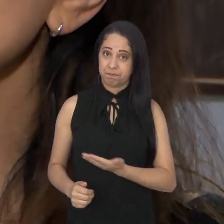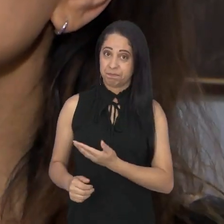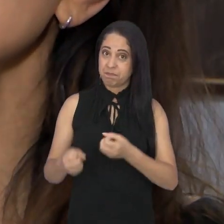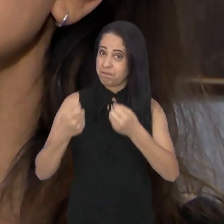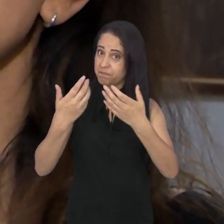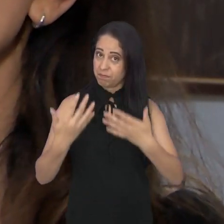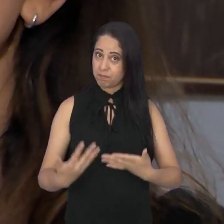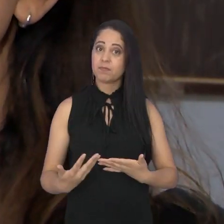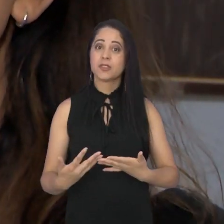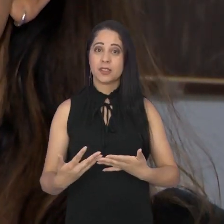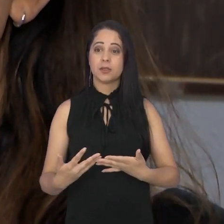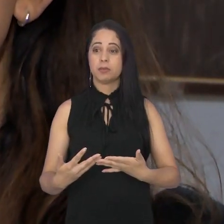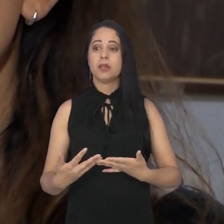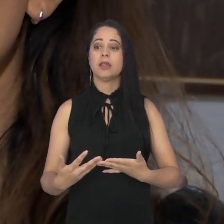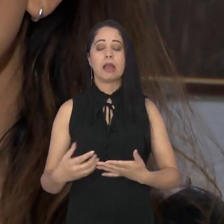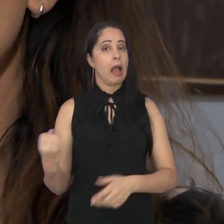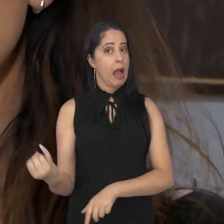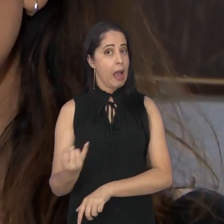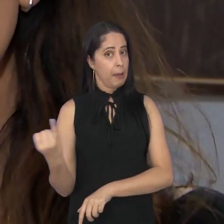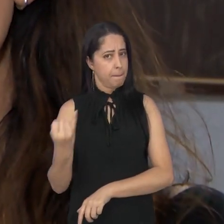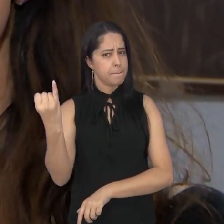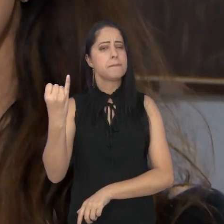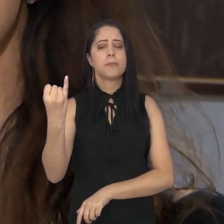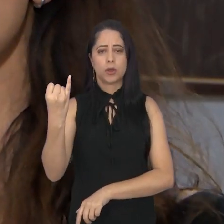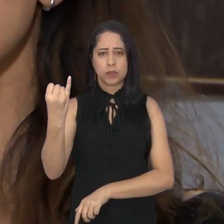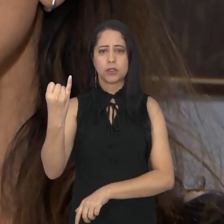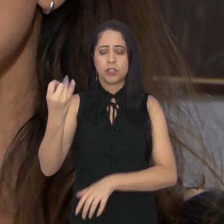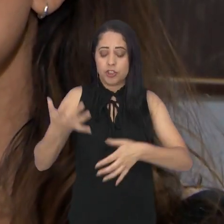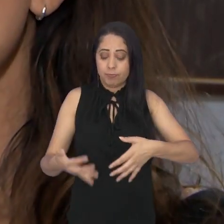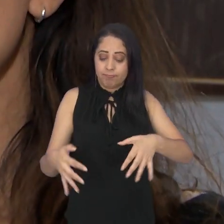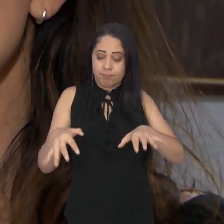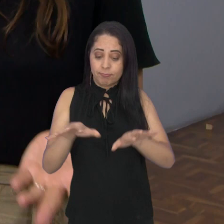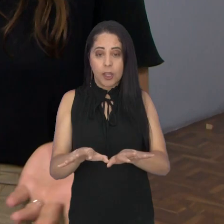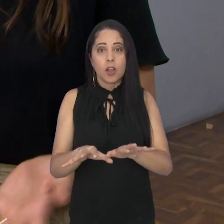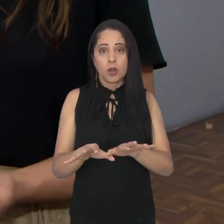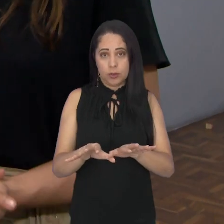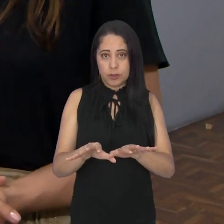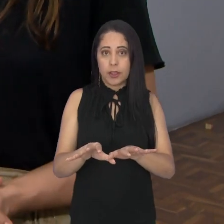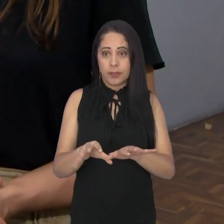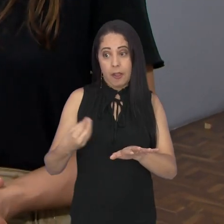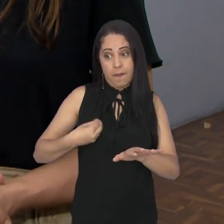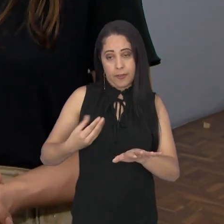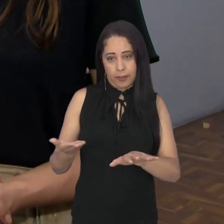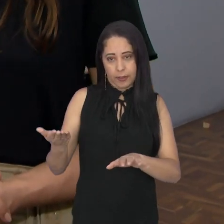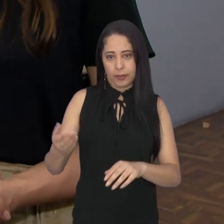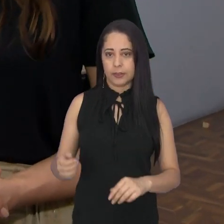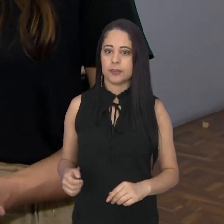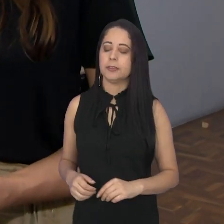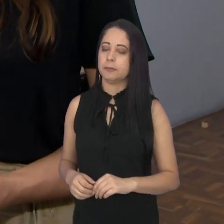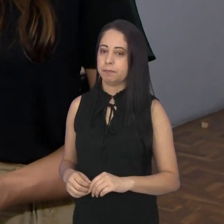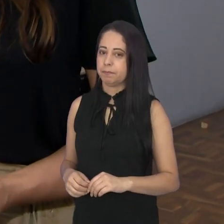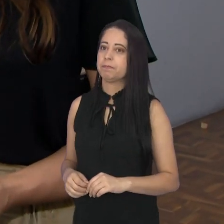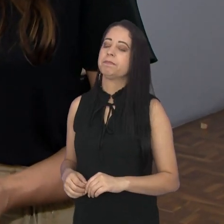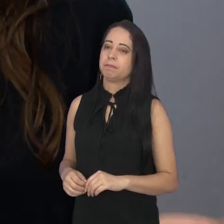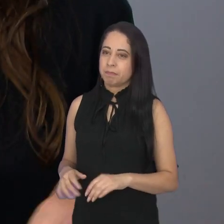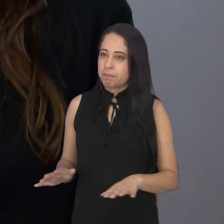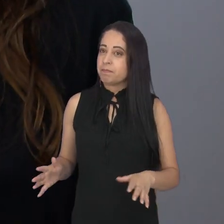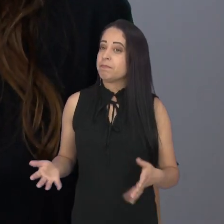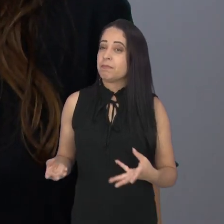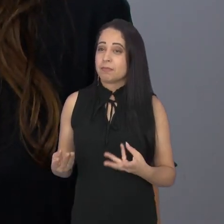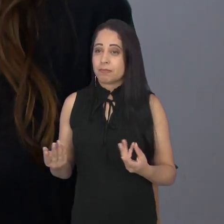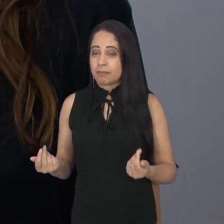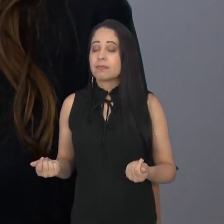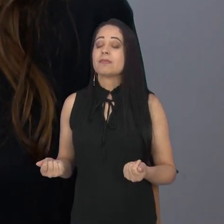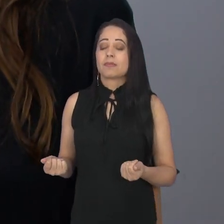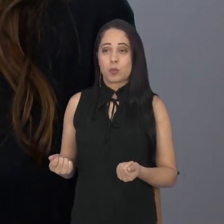em gerontologia também fala sobre o tamanho da importância social que a inclusão digital tem para a vida dos idosos. Por